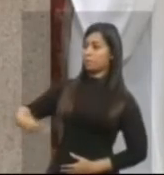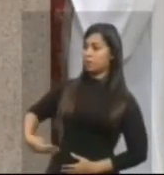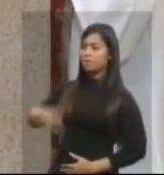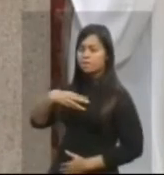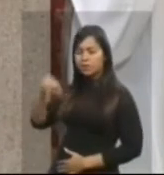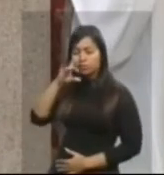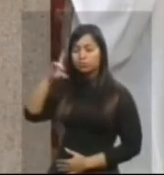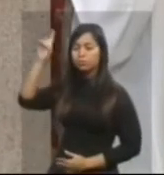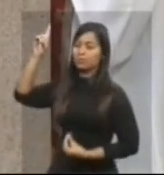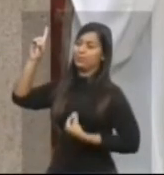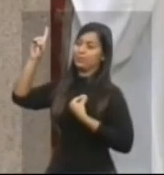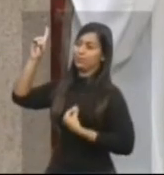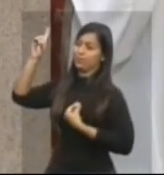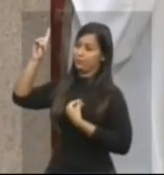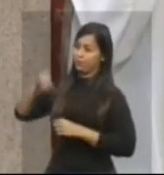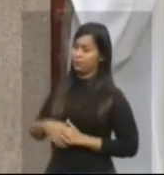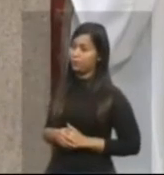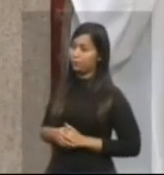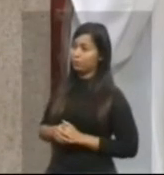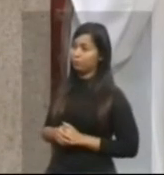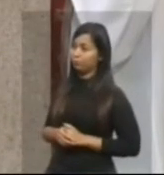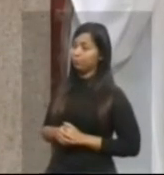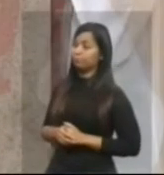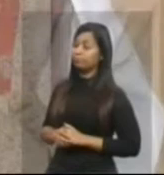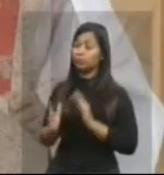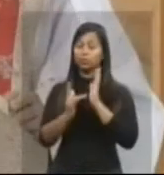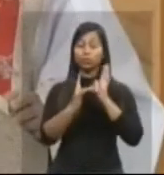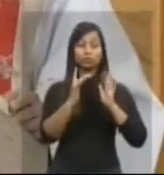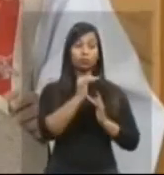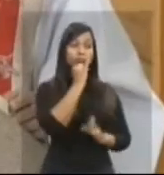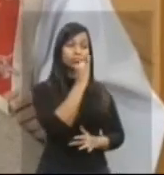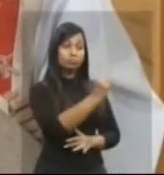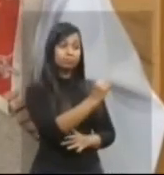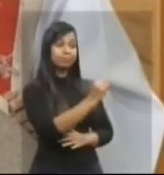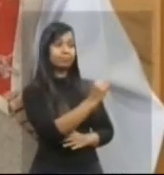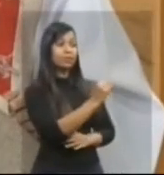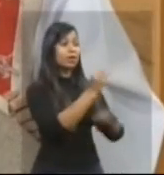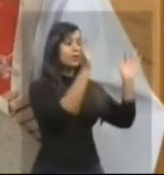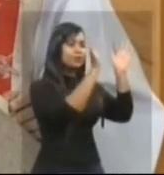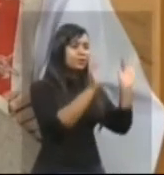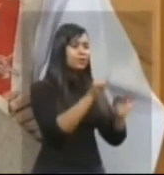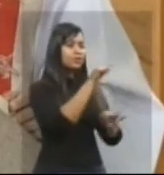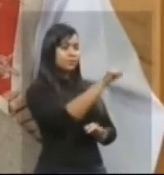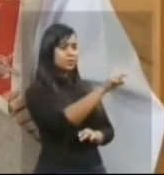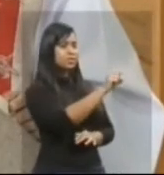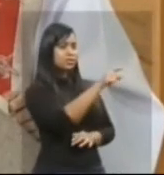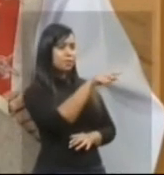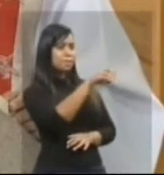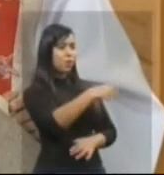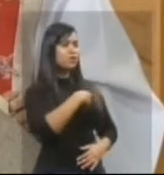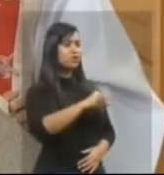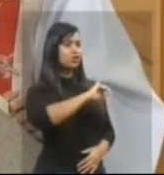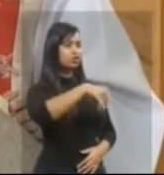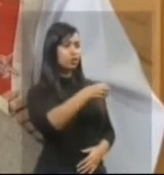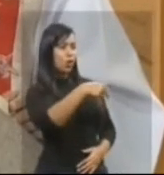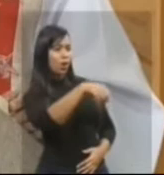Messias, o Filho do Deus vivo. Respondendo, Jesus lhe disse: feliz és tu, Simão, filho de